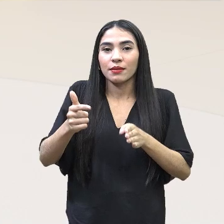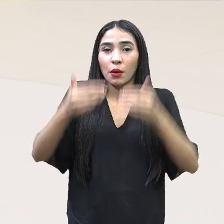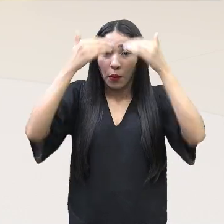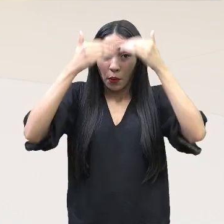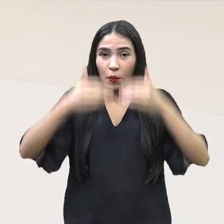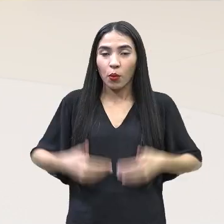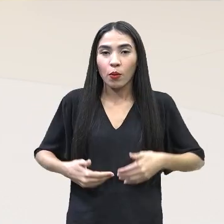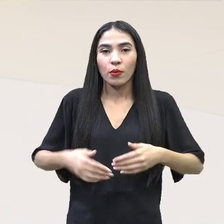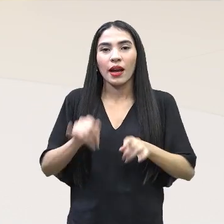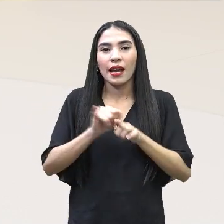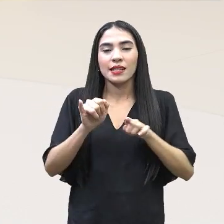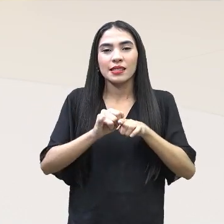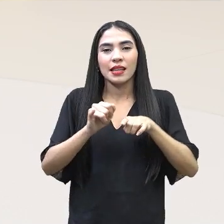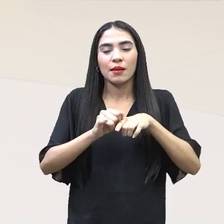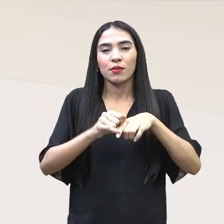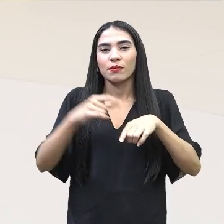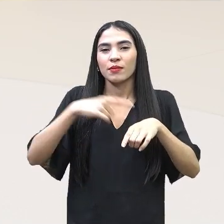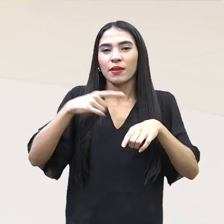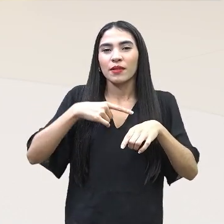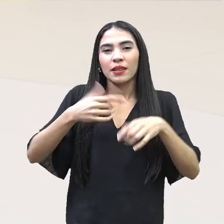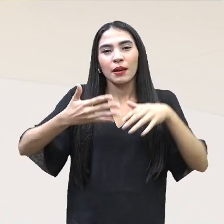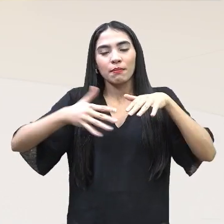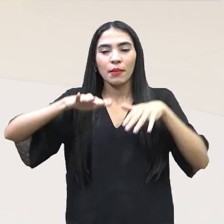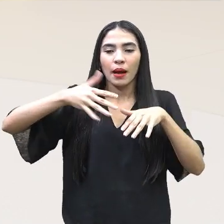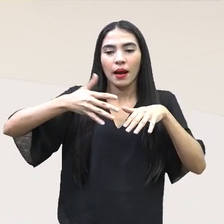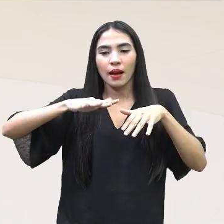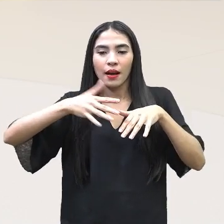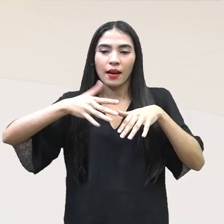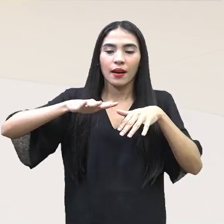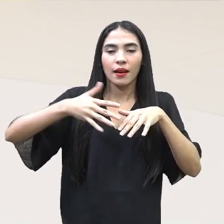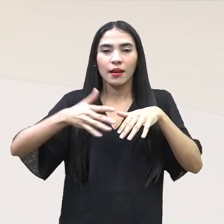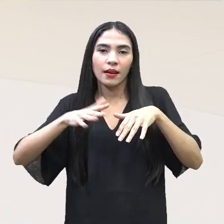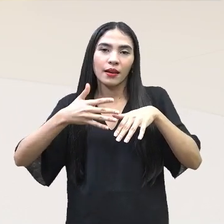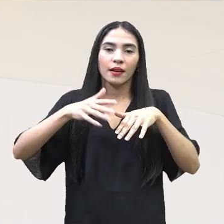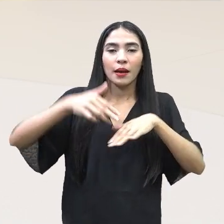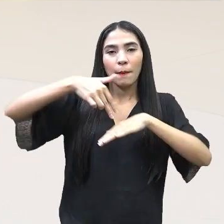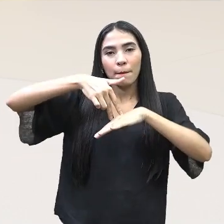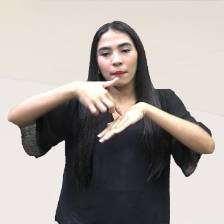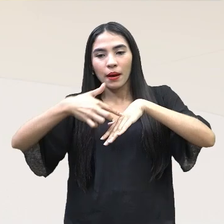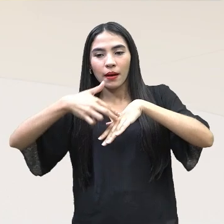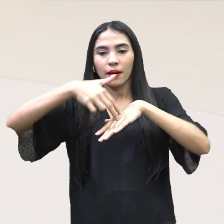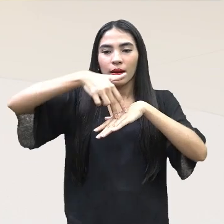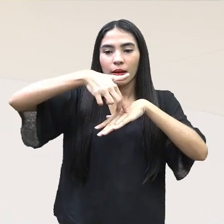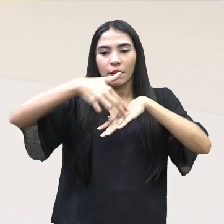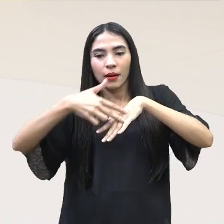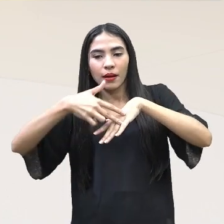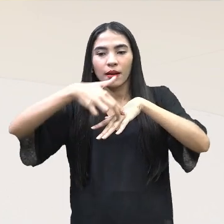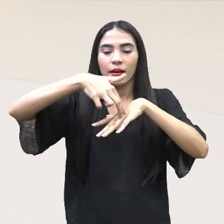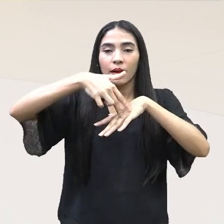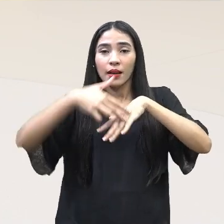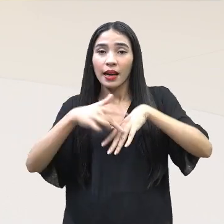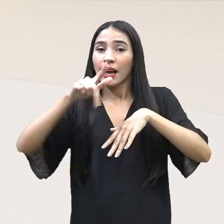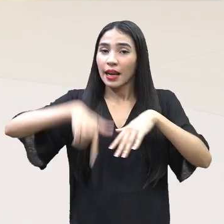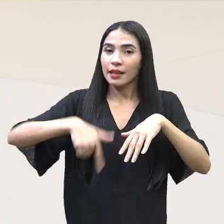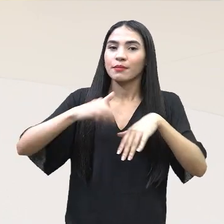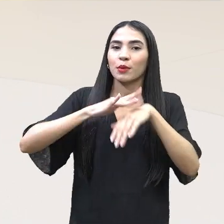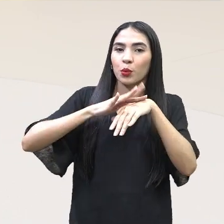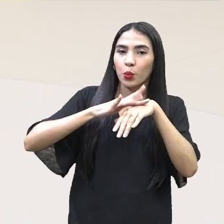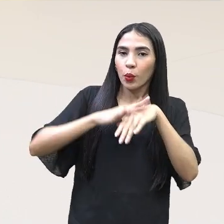olha, o braço fica mais ou menos assim, andando, se movimentando, e a pessoa mancando ali, né? É uma